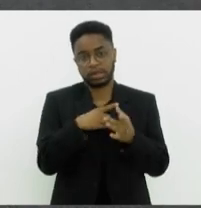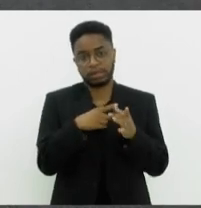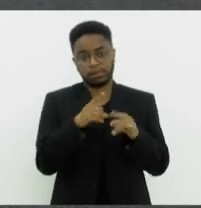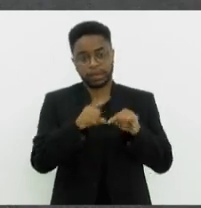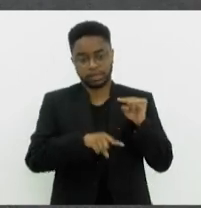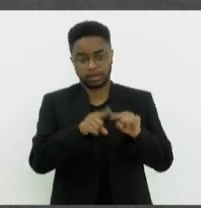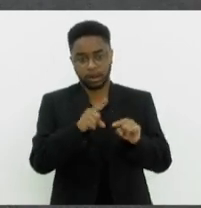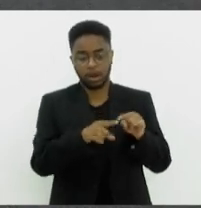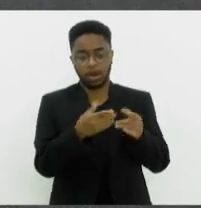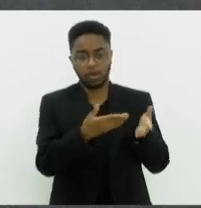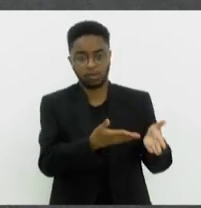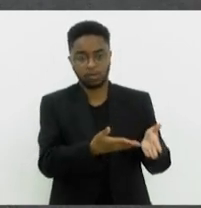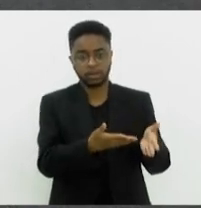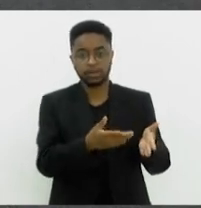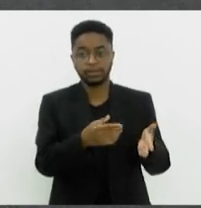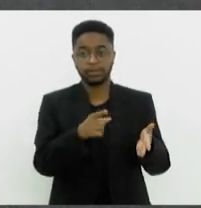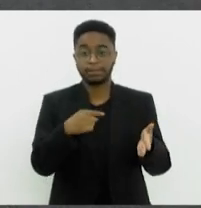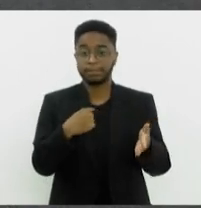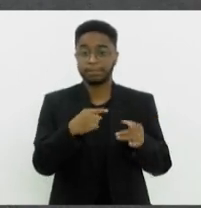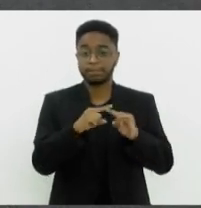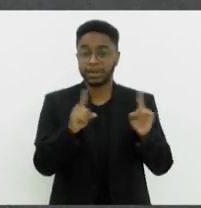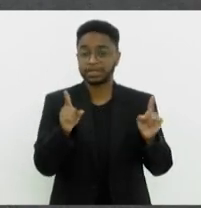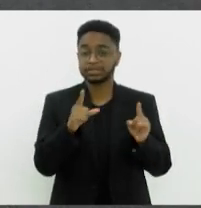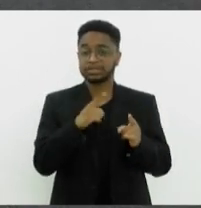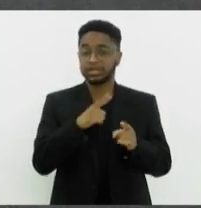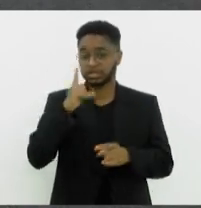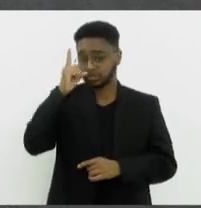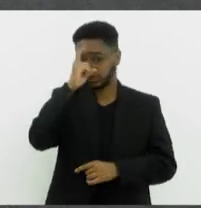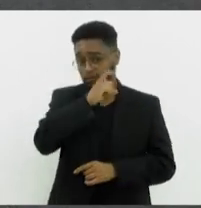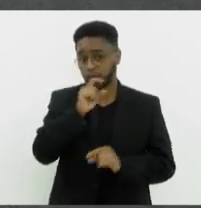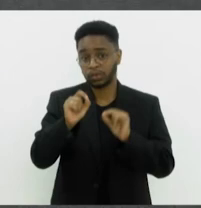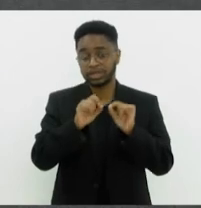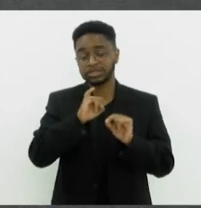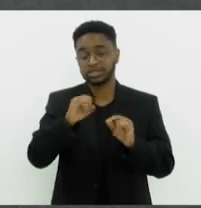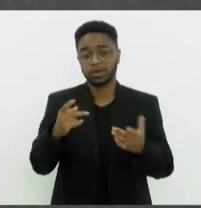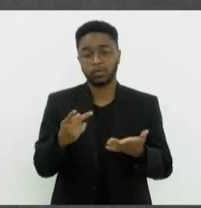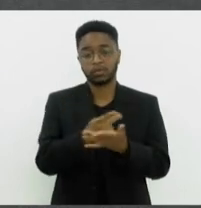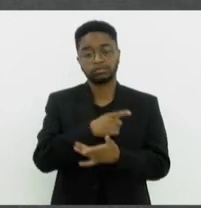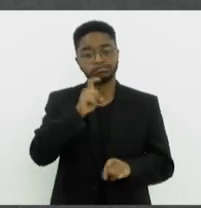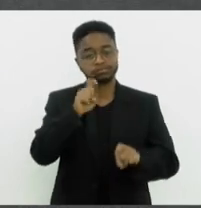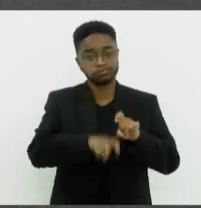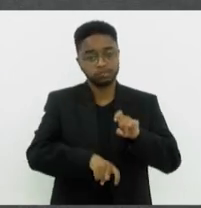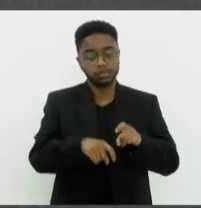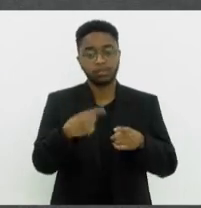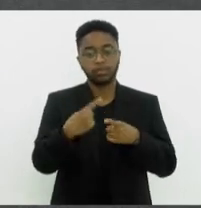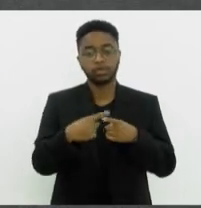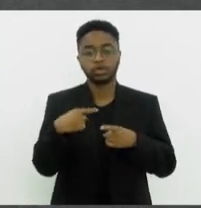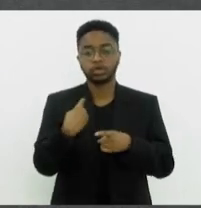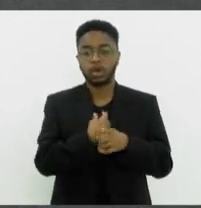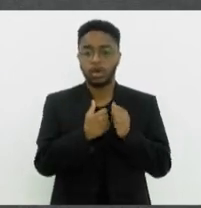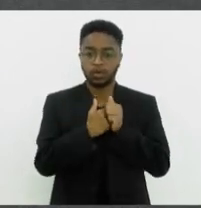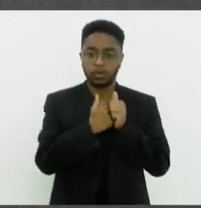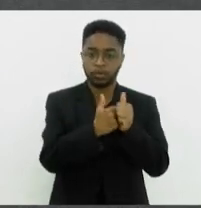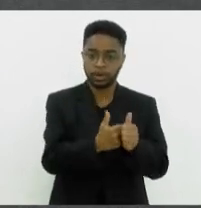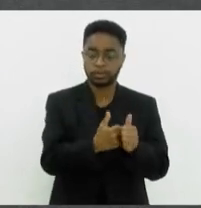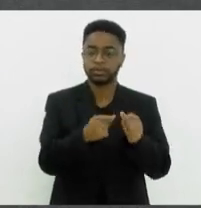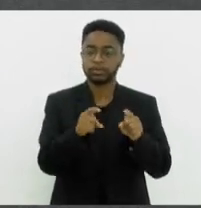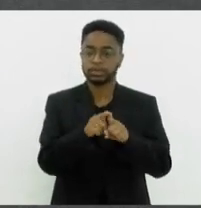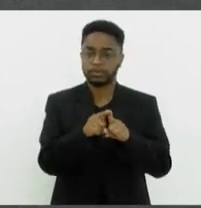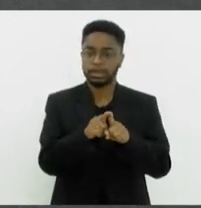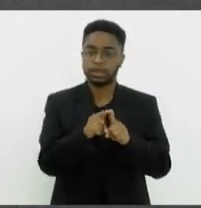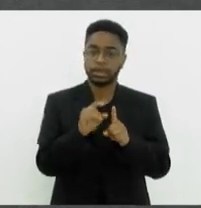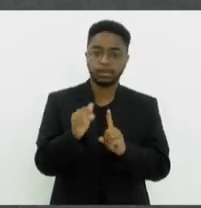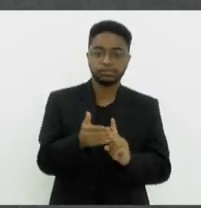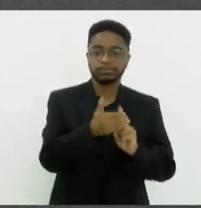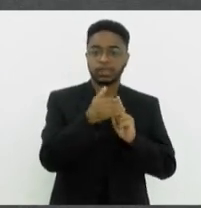vestígios, a gente teve uma dificuldade, inclusive, nos casos de estupros que nós acompanhamos e acolhemos aqui na sala Lilás